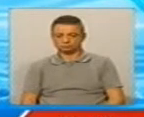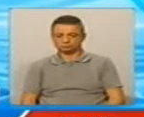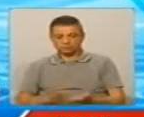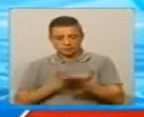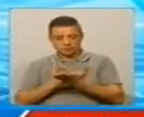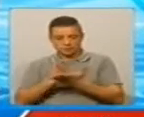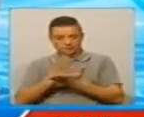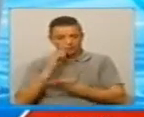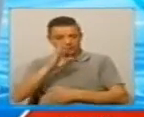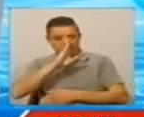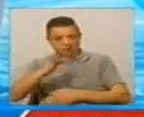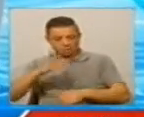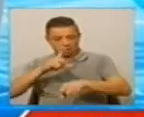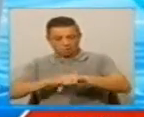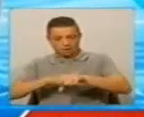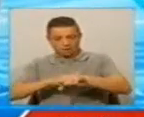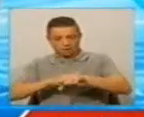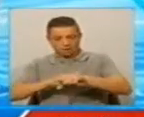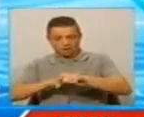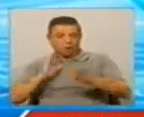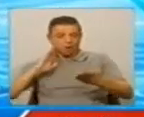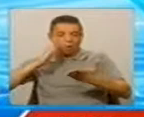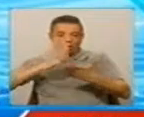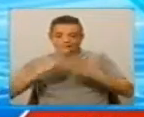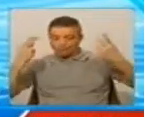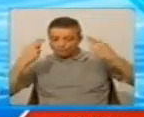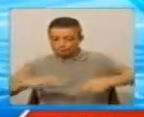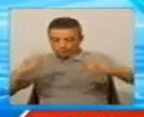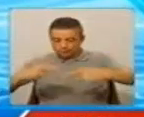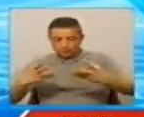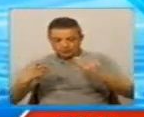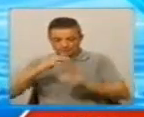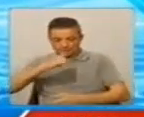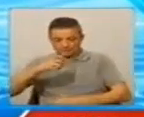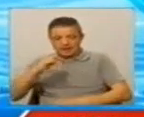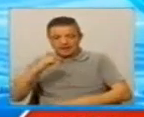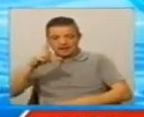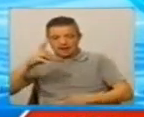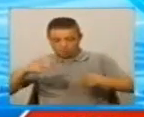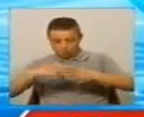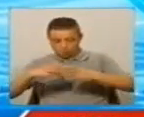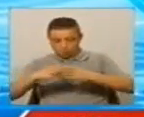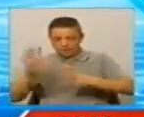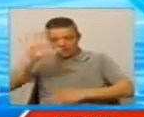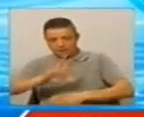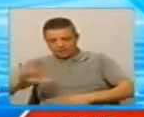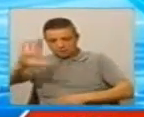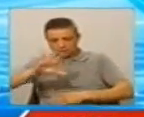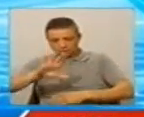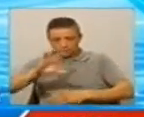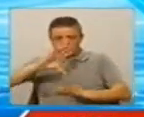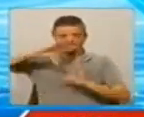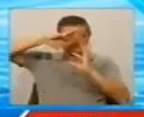Avançamos, como é habitual a esta hora, com a rubrica A Última Fronteira. Está connosco o Miguel Gonçalves, o coordenador nacional da Sociedade